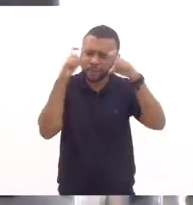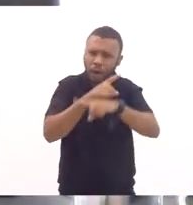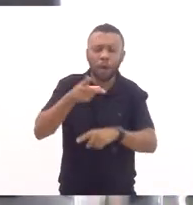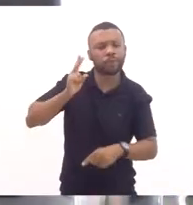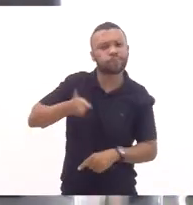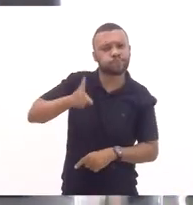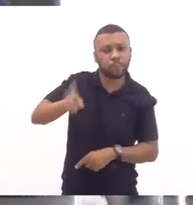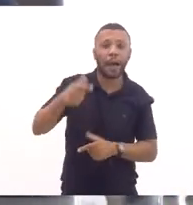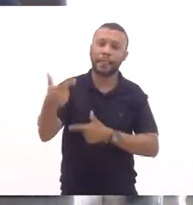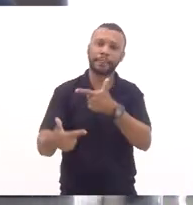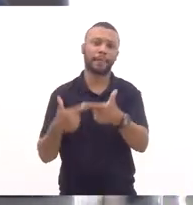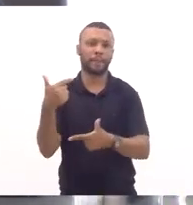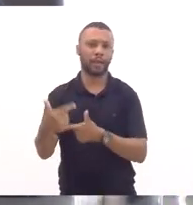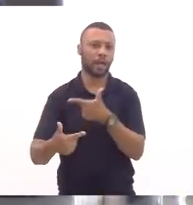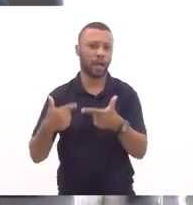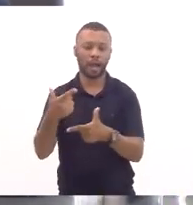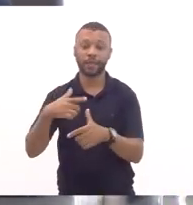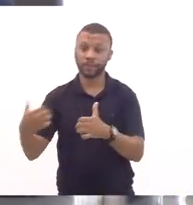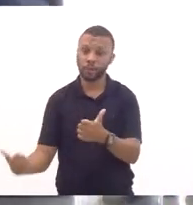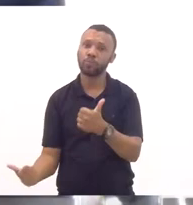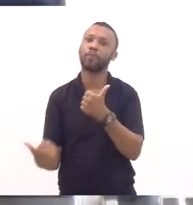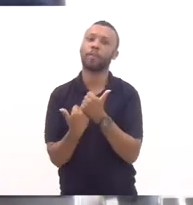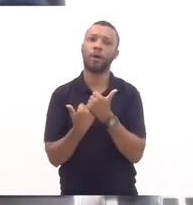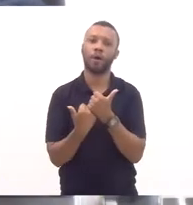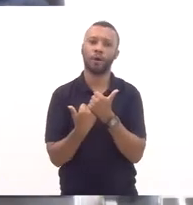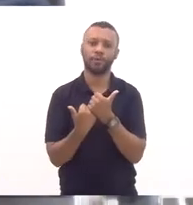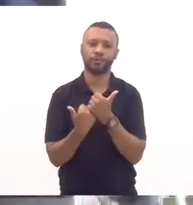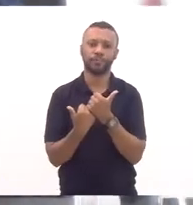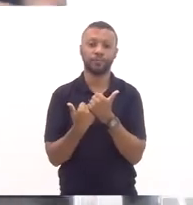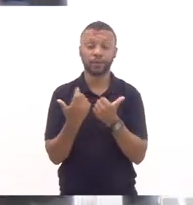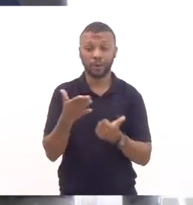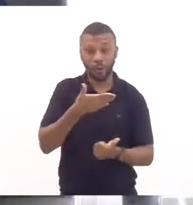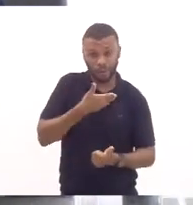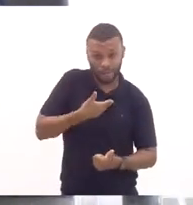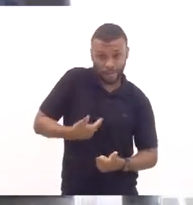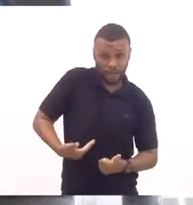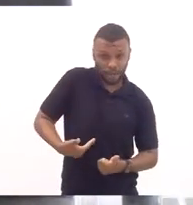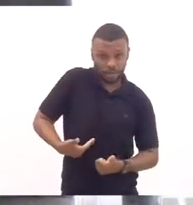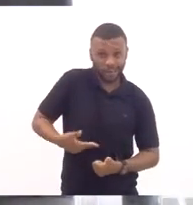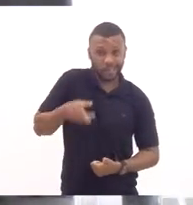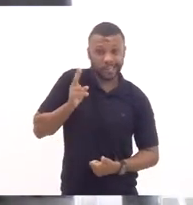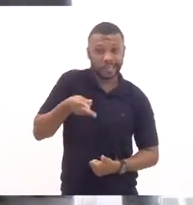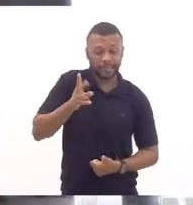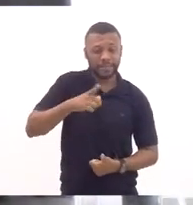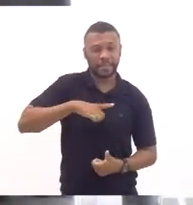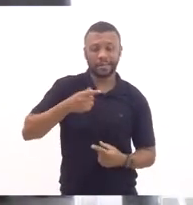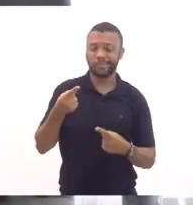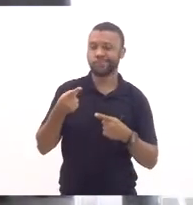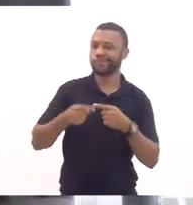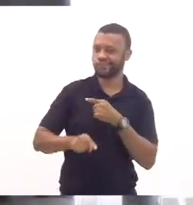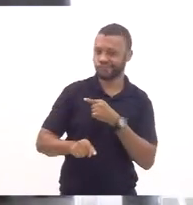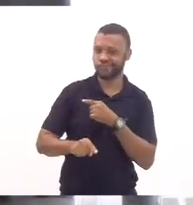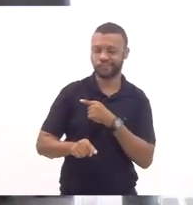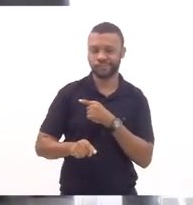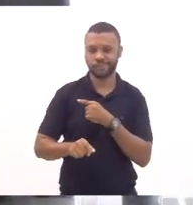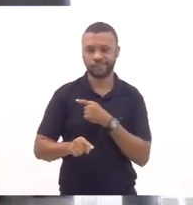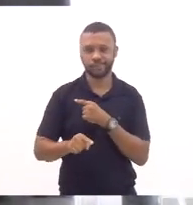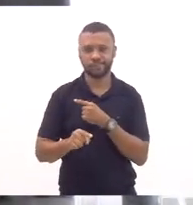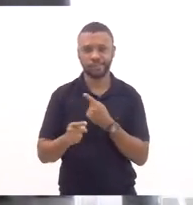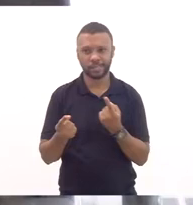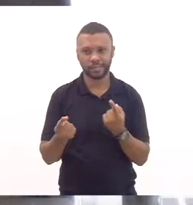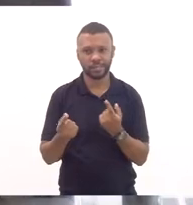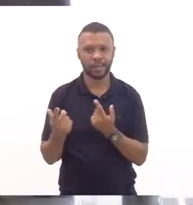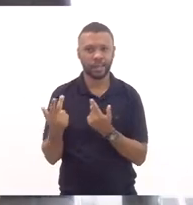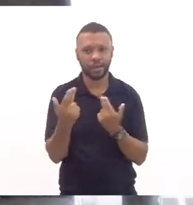trabalhar. Deu um suporte. Então, é um governo que entra nas suas contradições, que é o